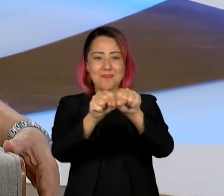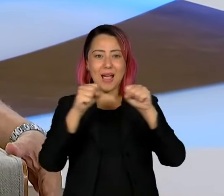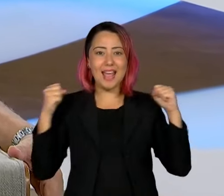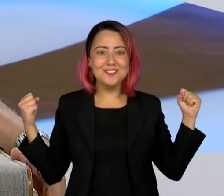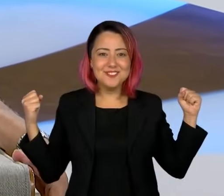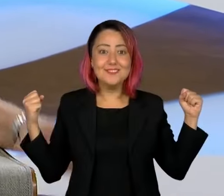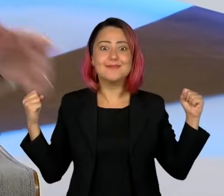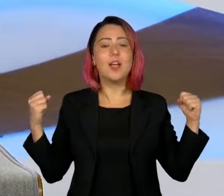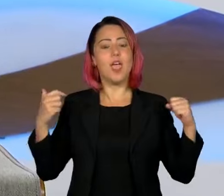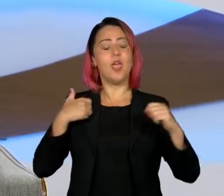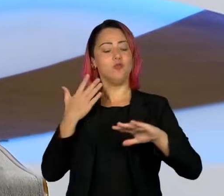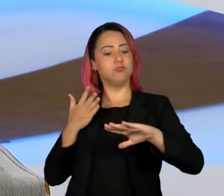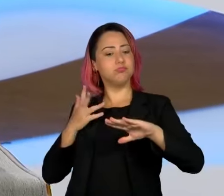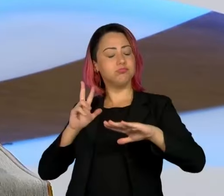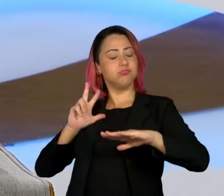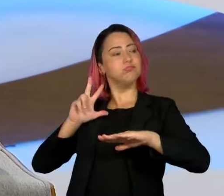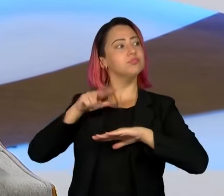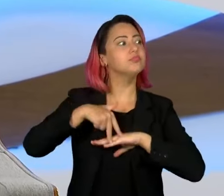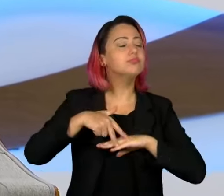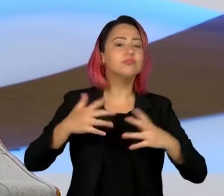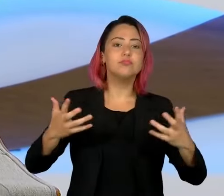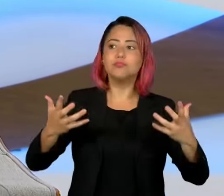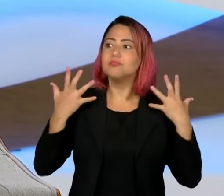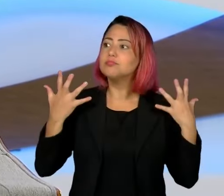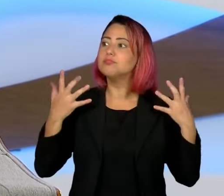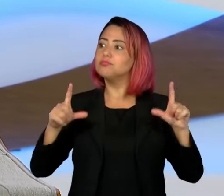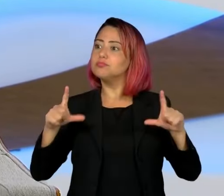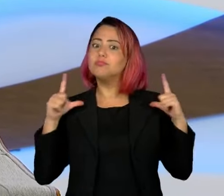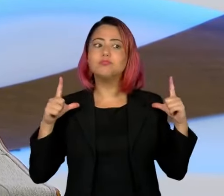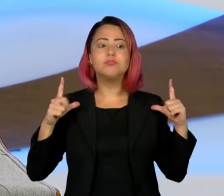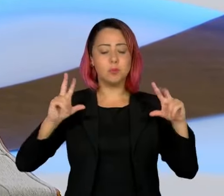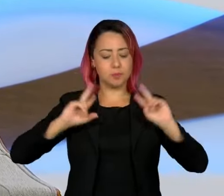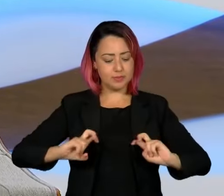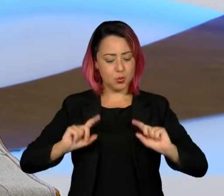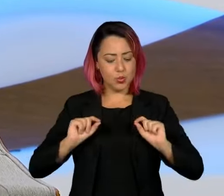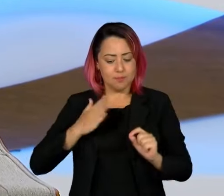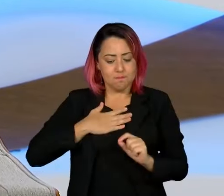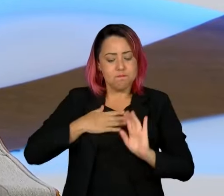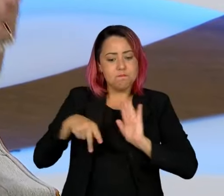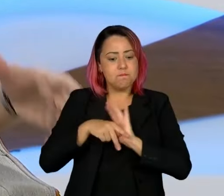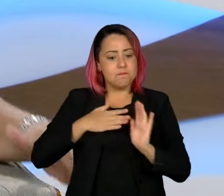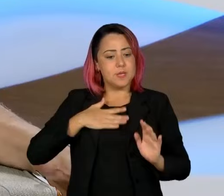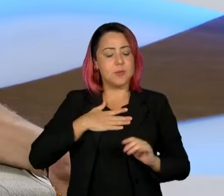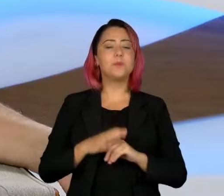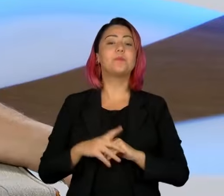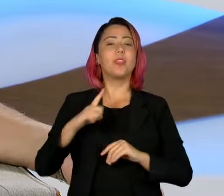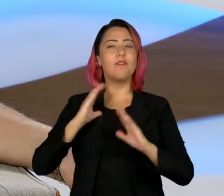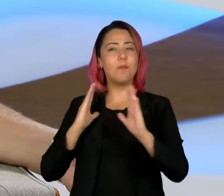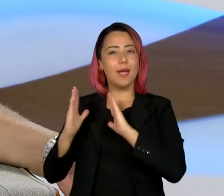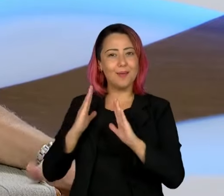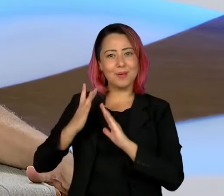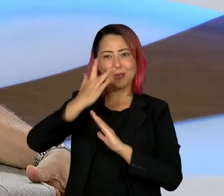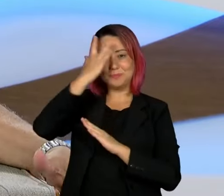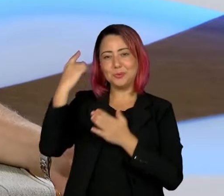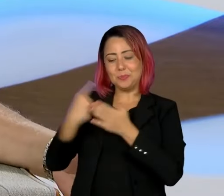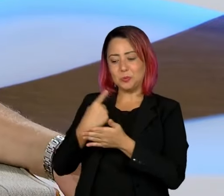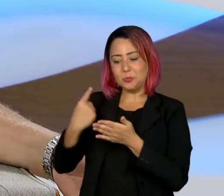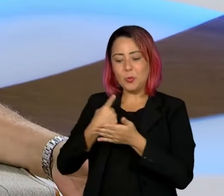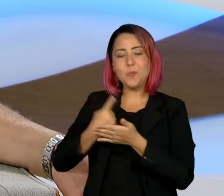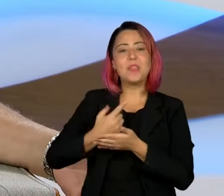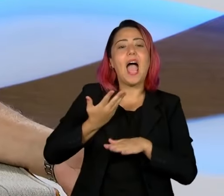artisticamente. Porque eu comecei a descobrir o que era legal e o que era verdadeiro, o que era meu. Na época da lambada, o pessoal dizia: quantas aulas de lambada você